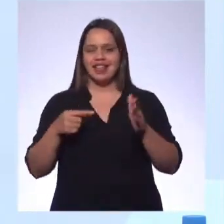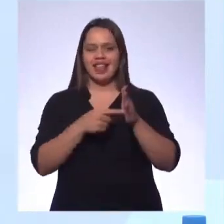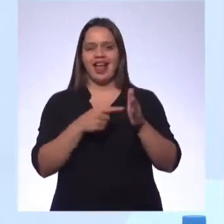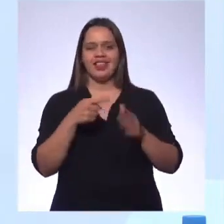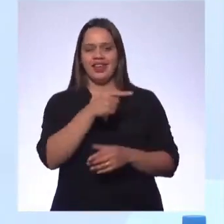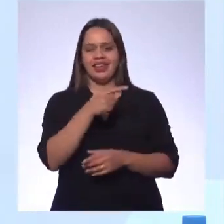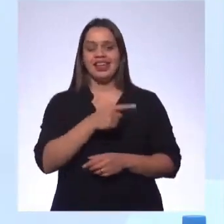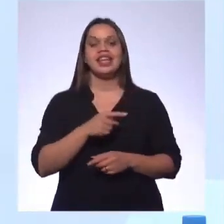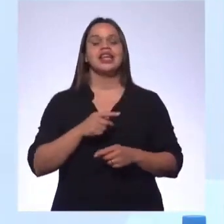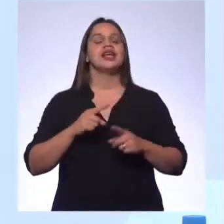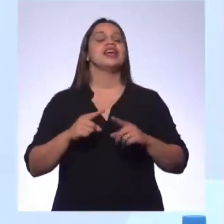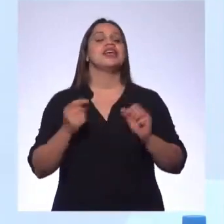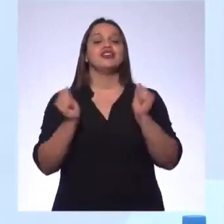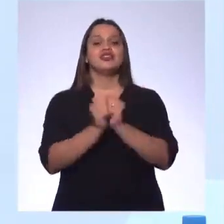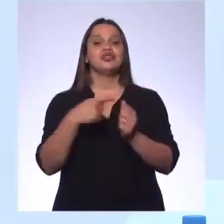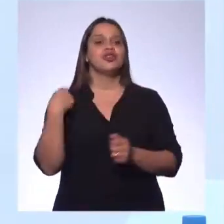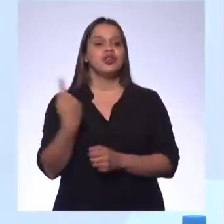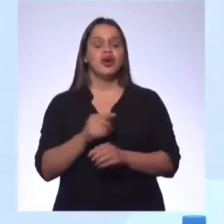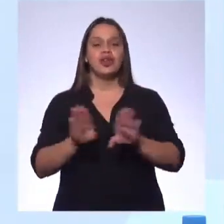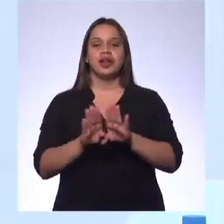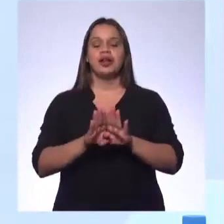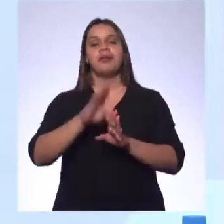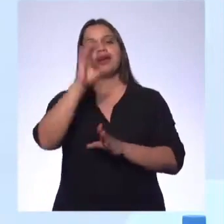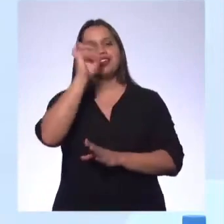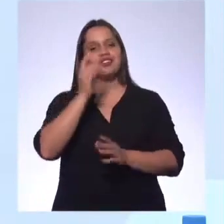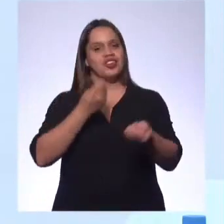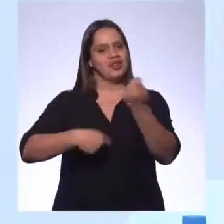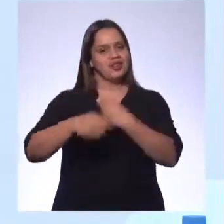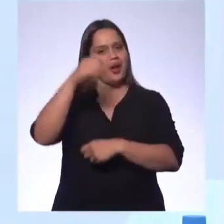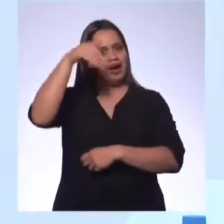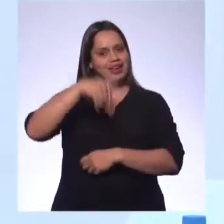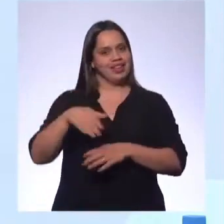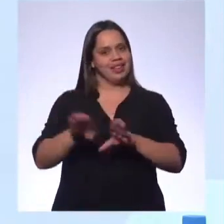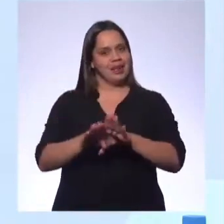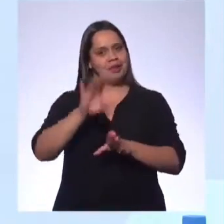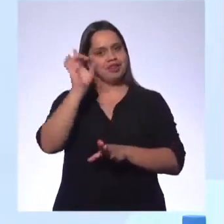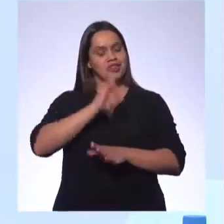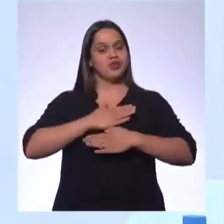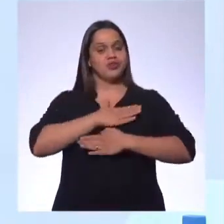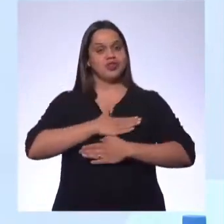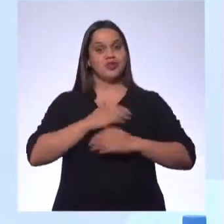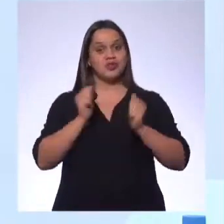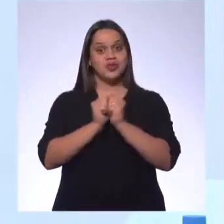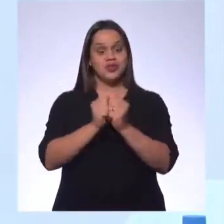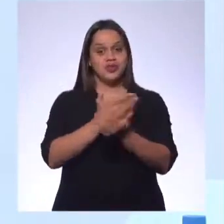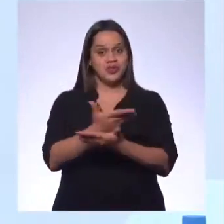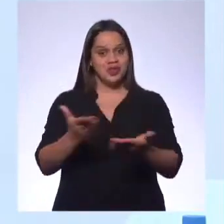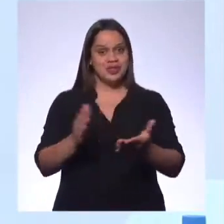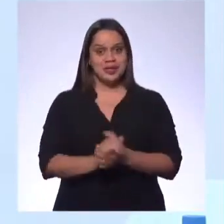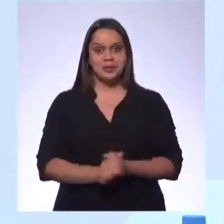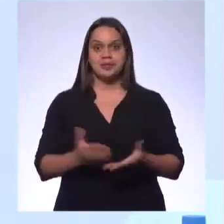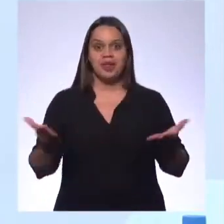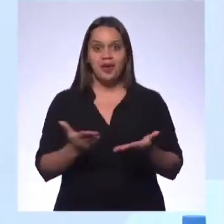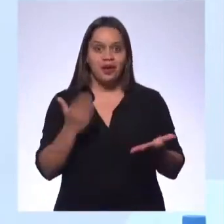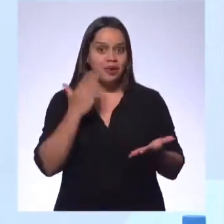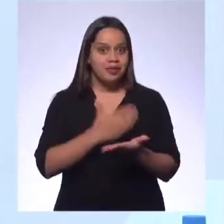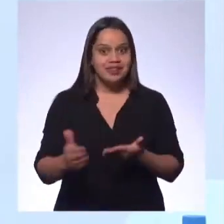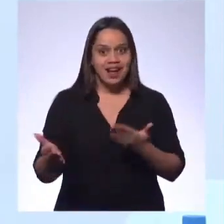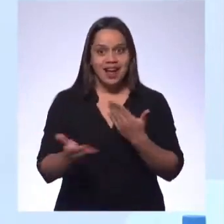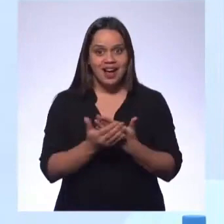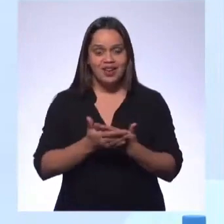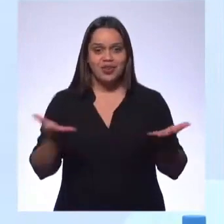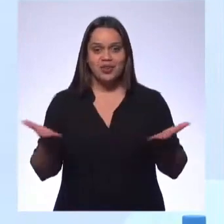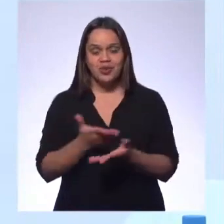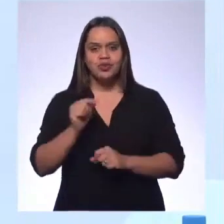junto com a gente. O pessoal também da produção nos acompanhando, gente, é um prazer estar com vocês. E vamos a essa aula de hoje, que